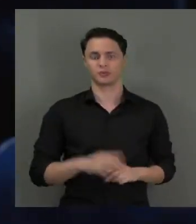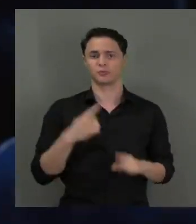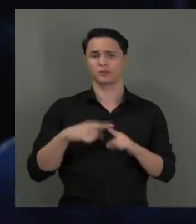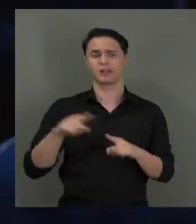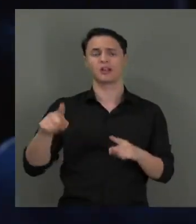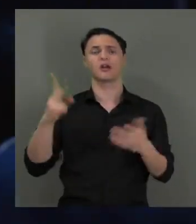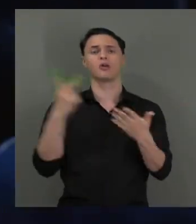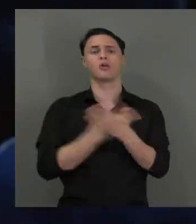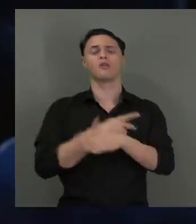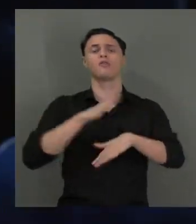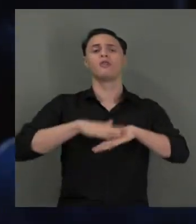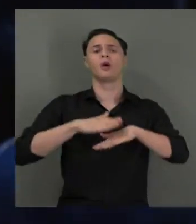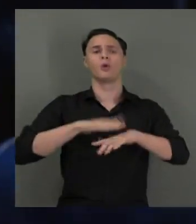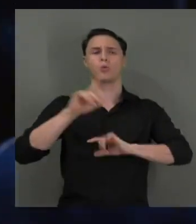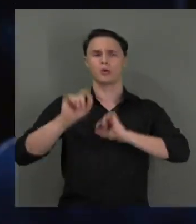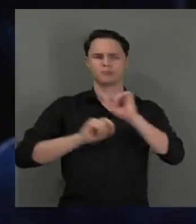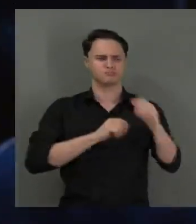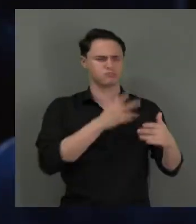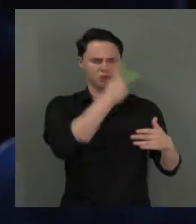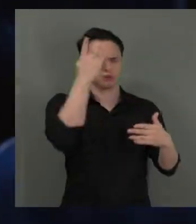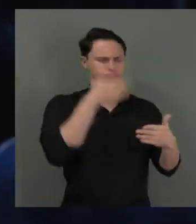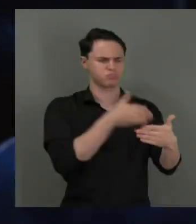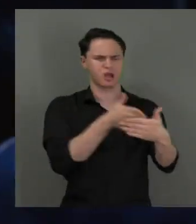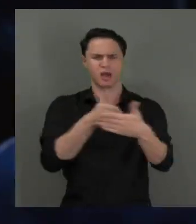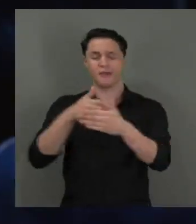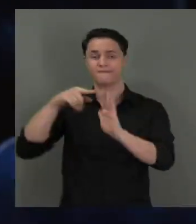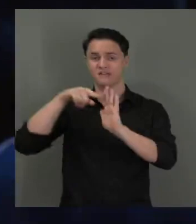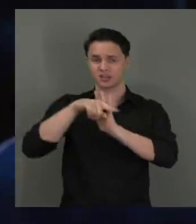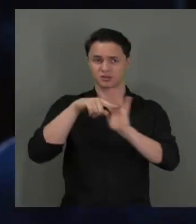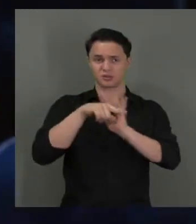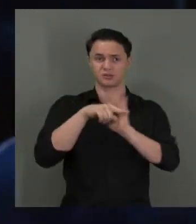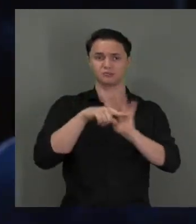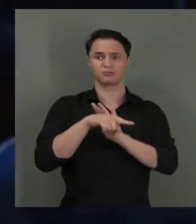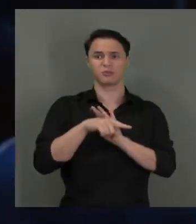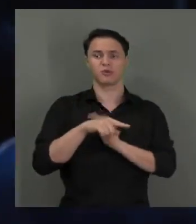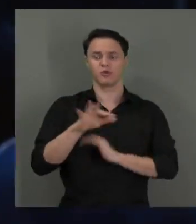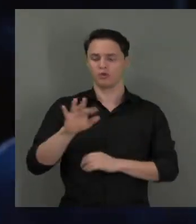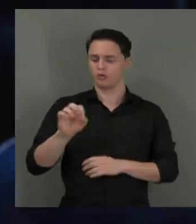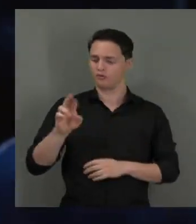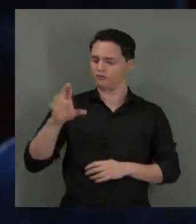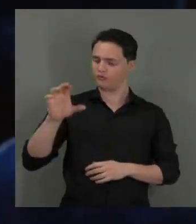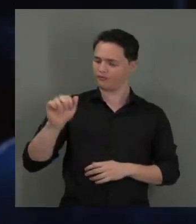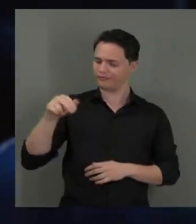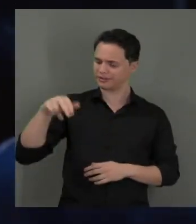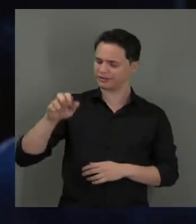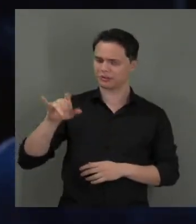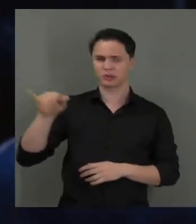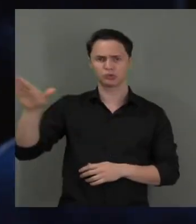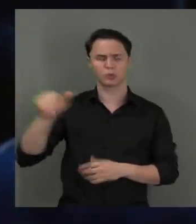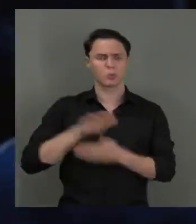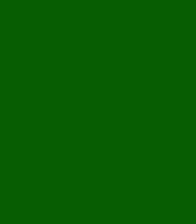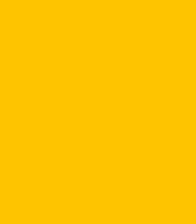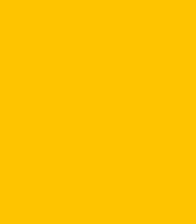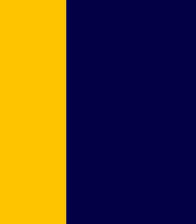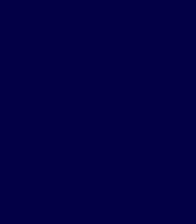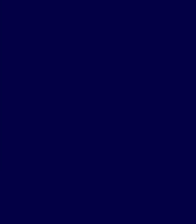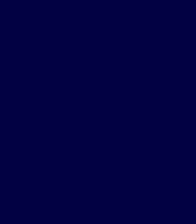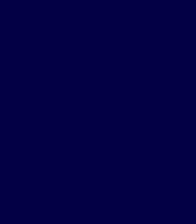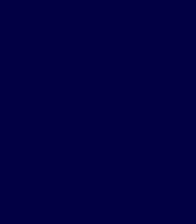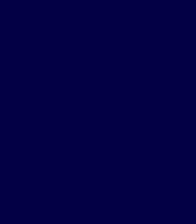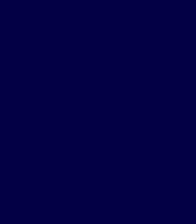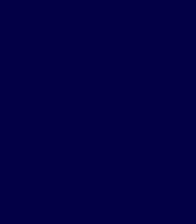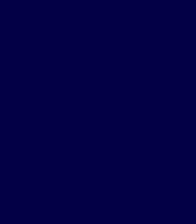mais se fez foi obstruir investigação. Nem a Força Nacional nós conseguimos ouvir no âmbito daquela CPI.